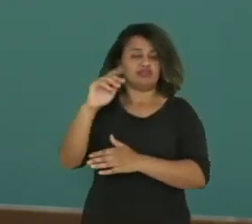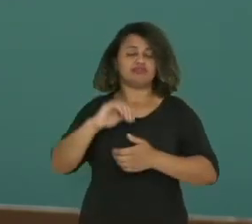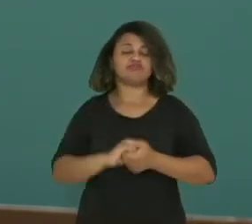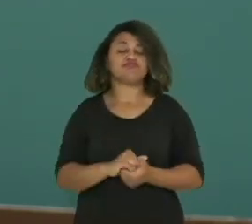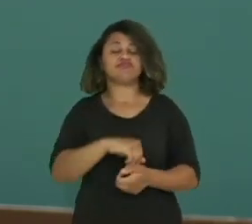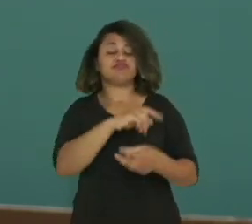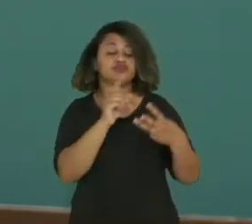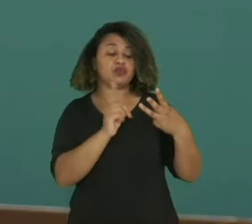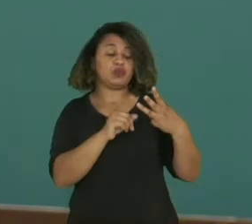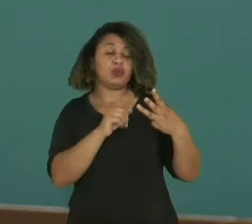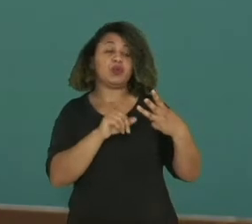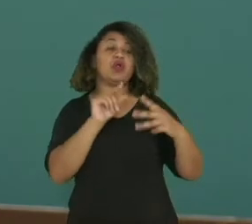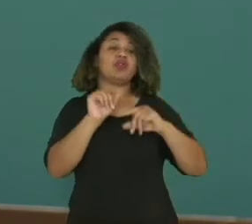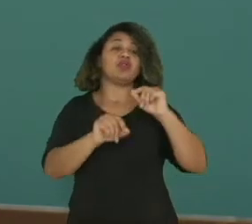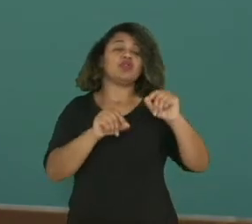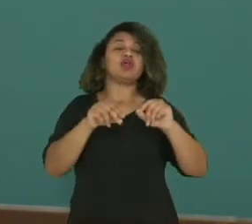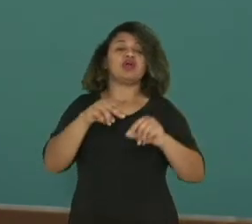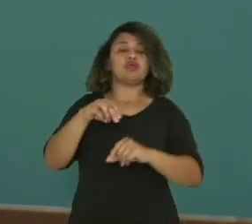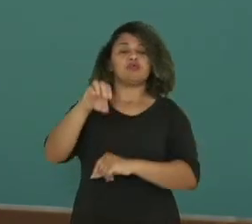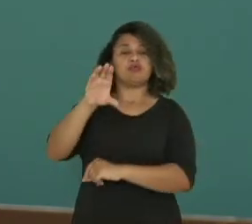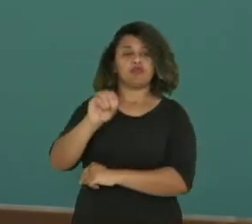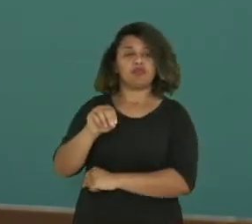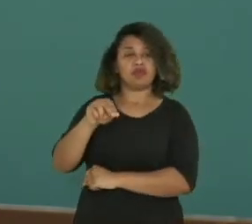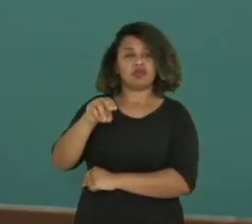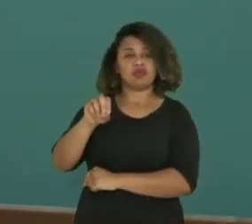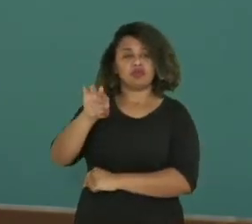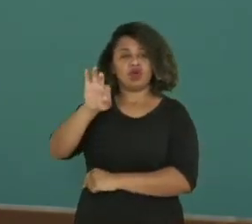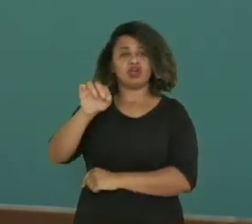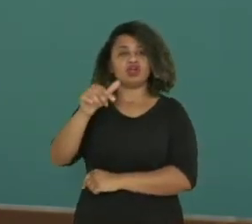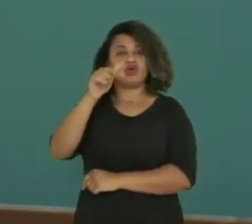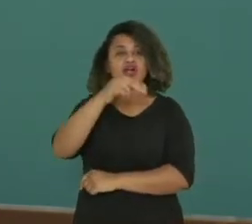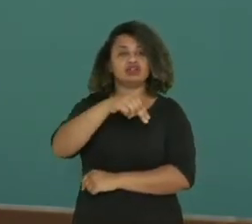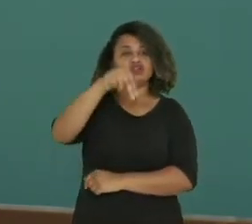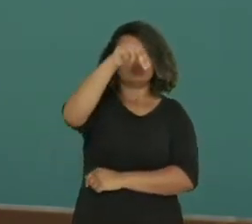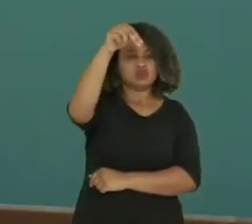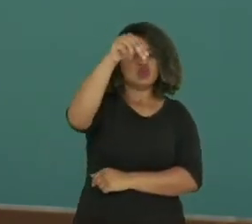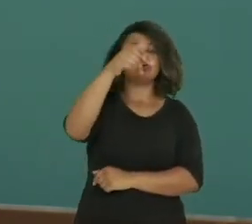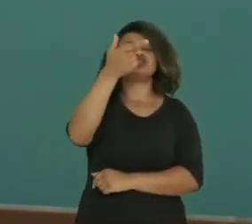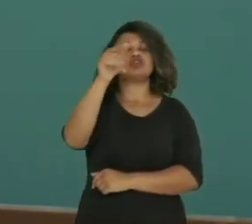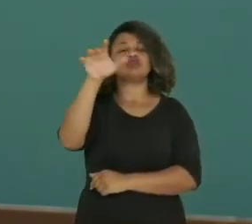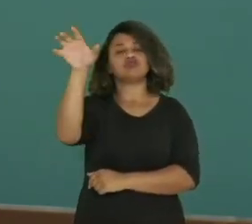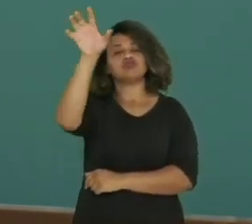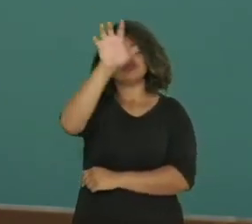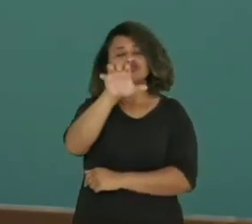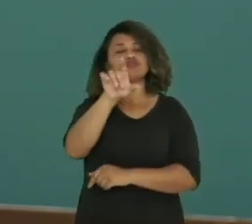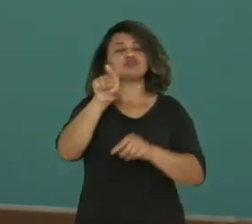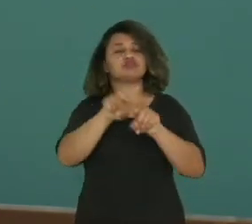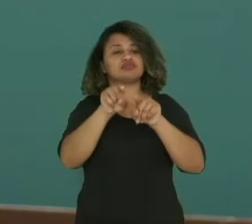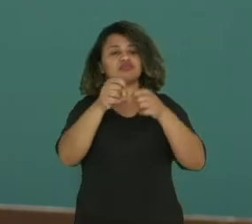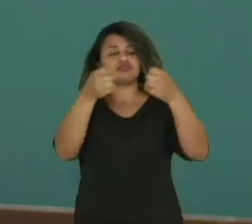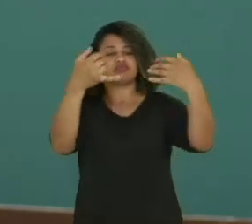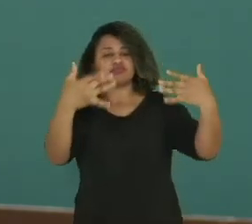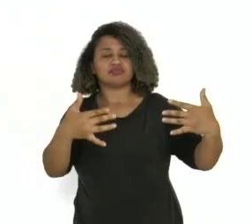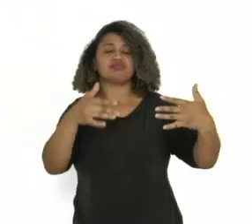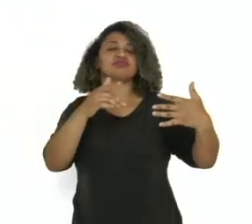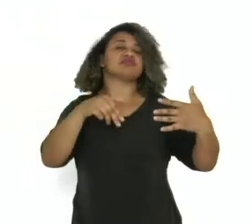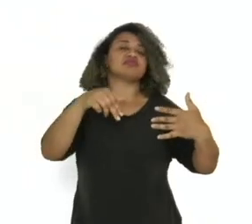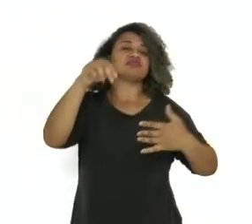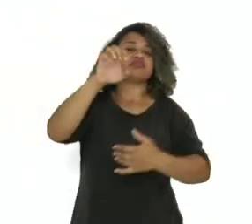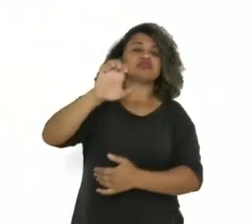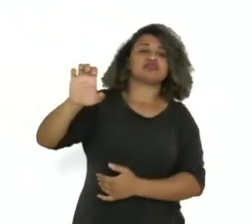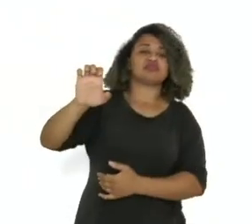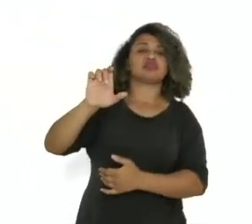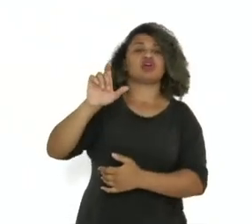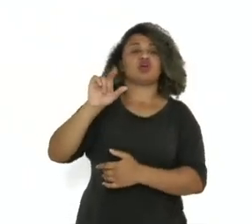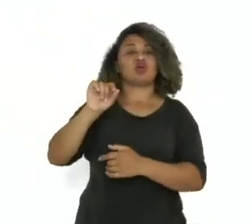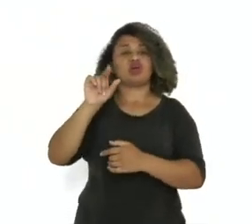aí o meio norte é a outra sub-região ali que nós vamos falar também do Nordeste, né?